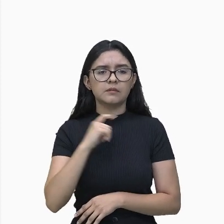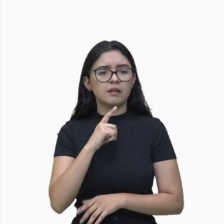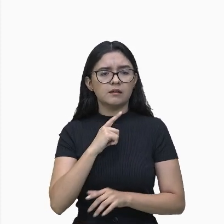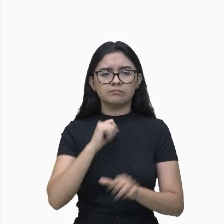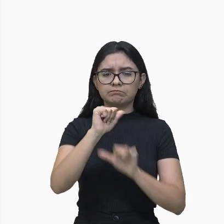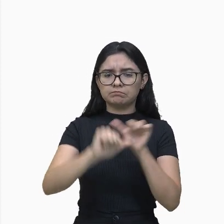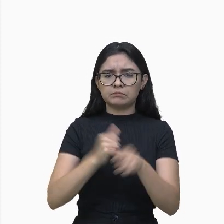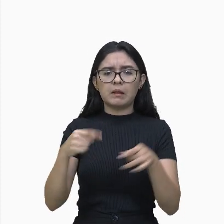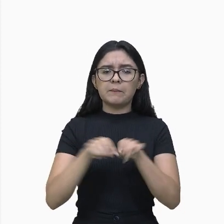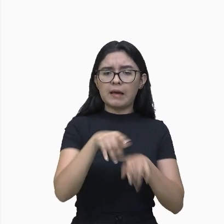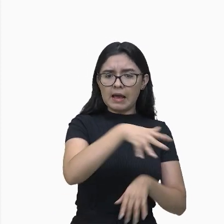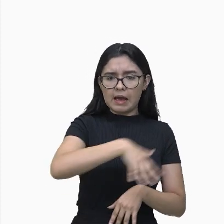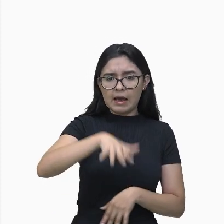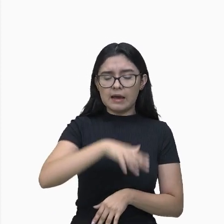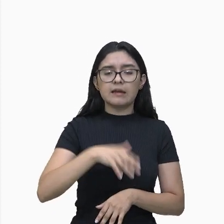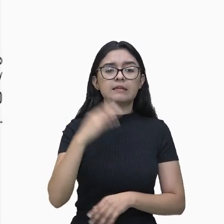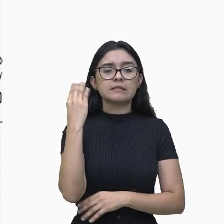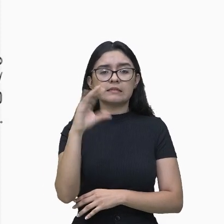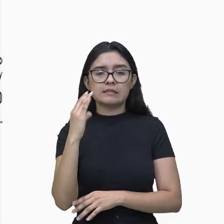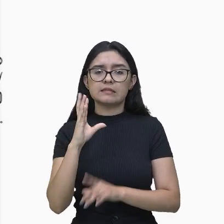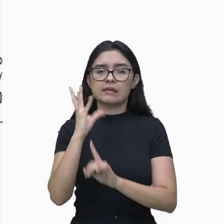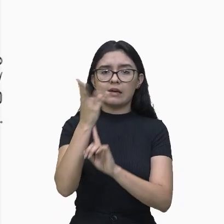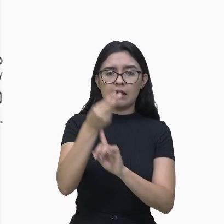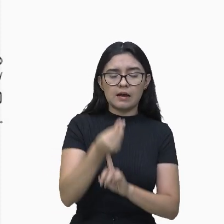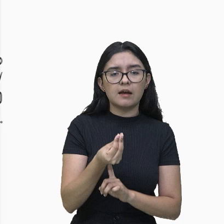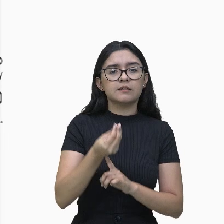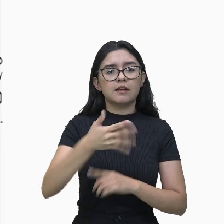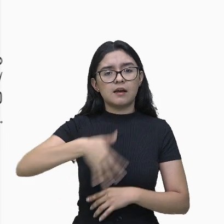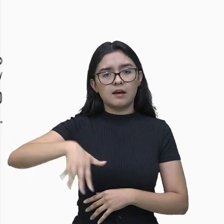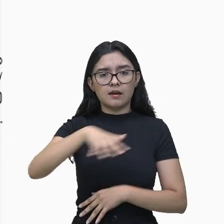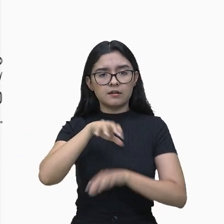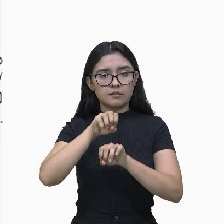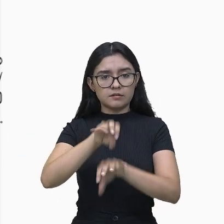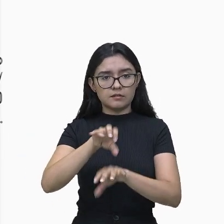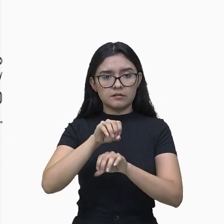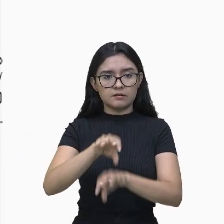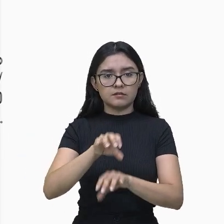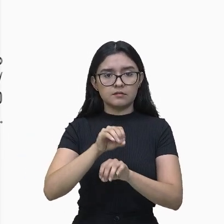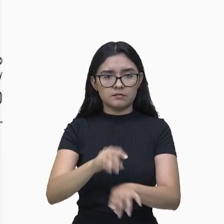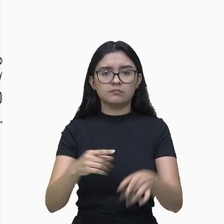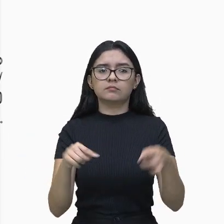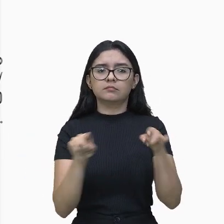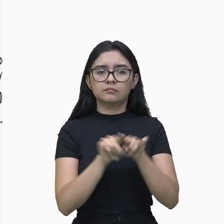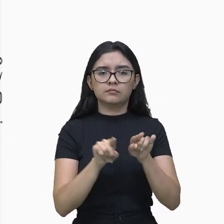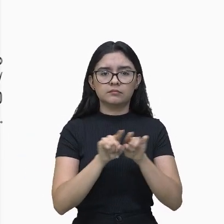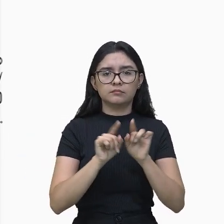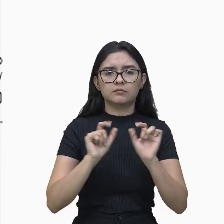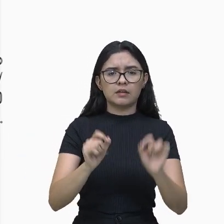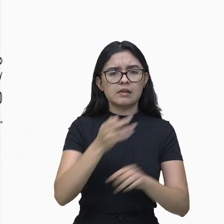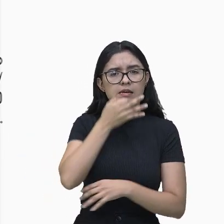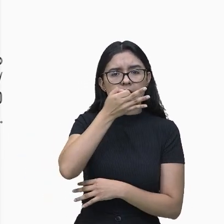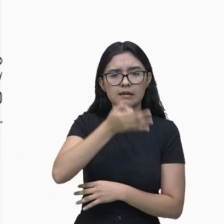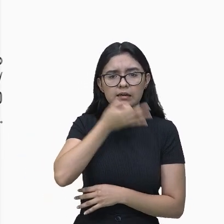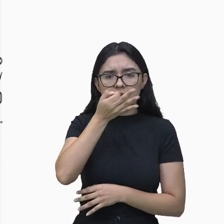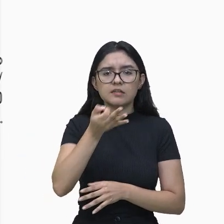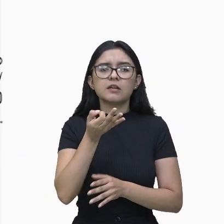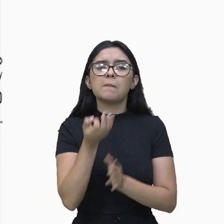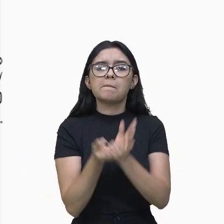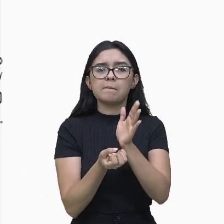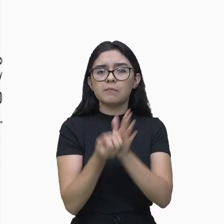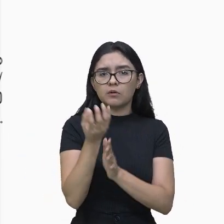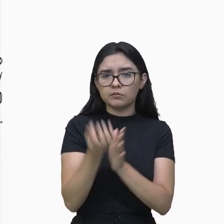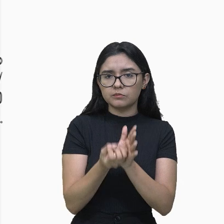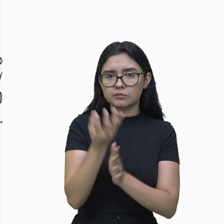as ciências até as artes, passando pelo ensino e edição, a crítica, a produção